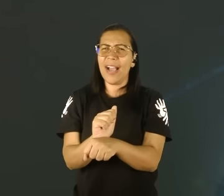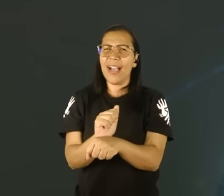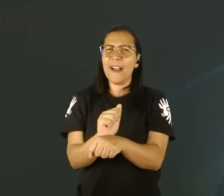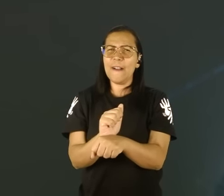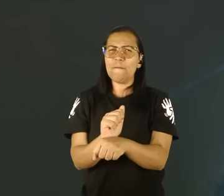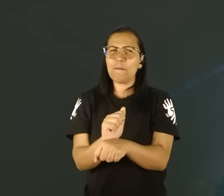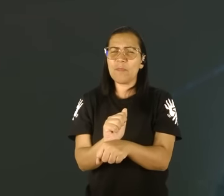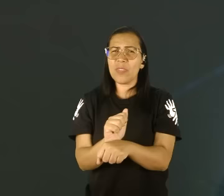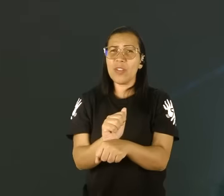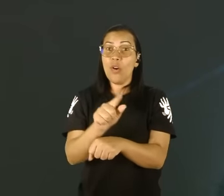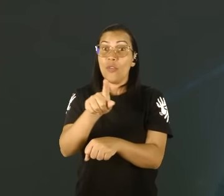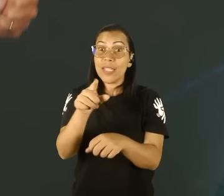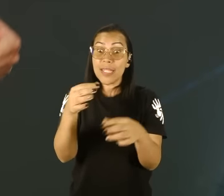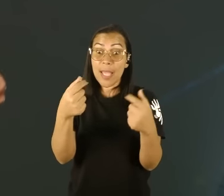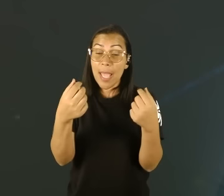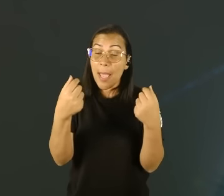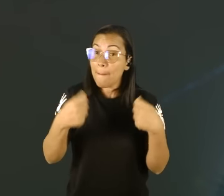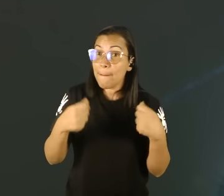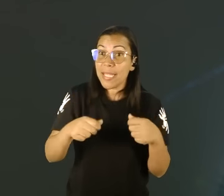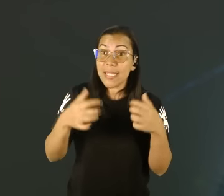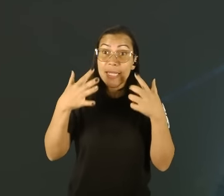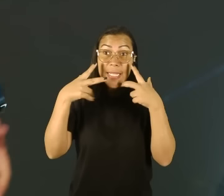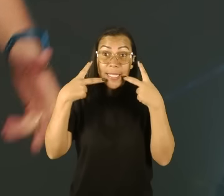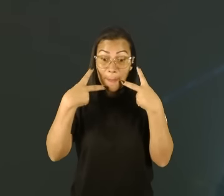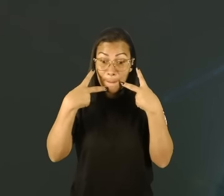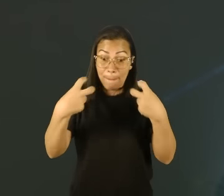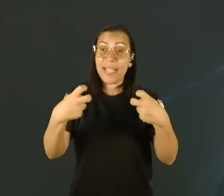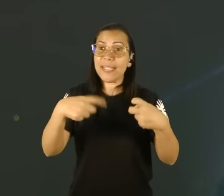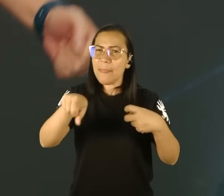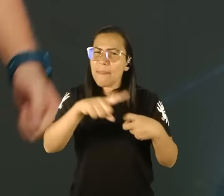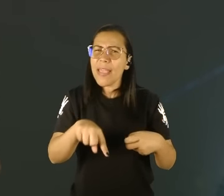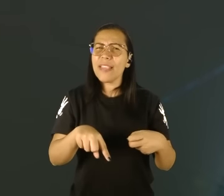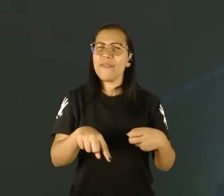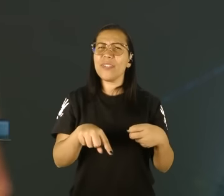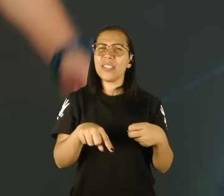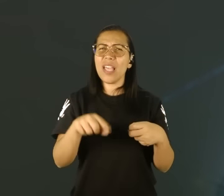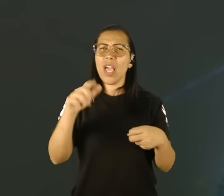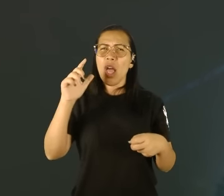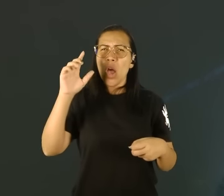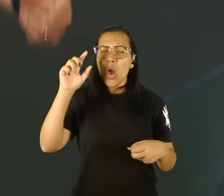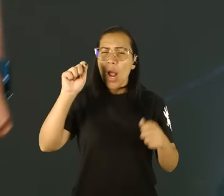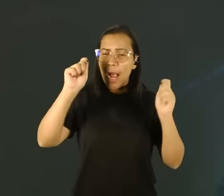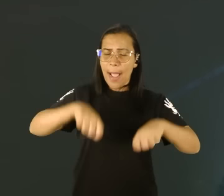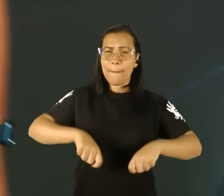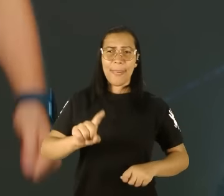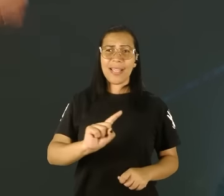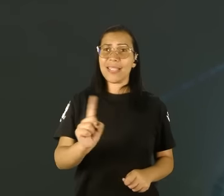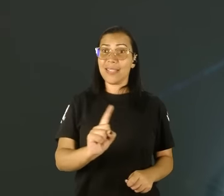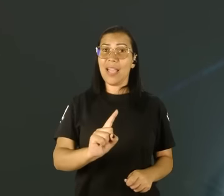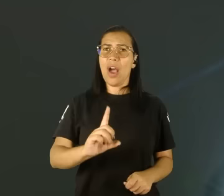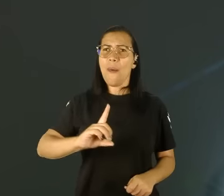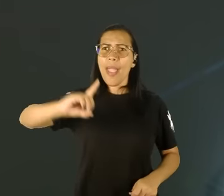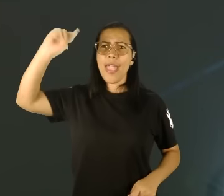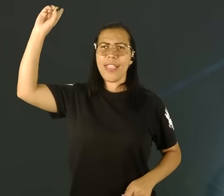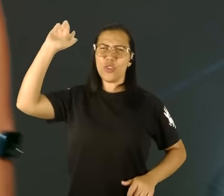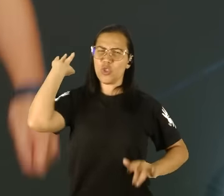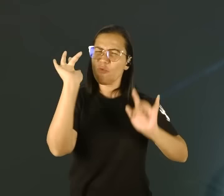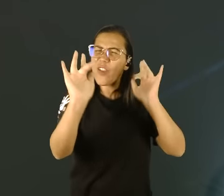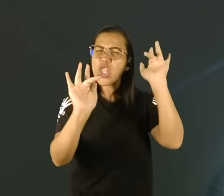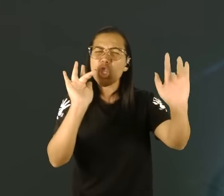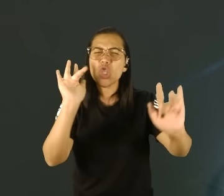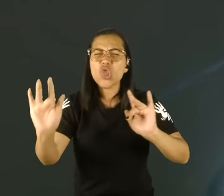fraco e impotente. Desaba na minha presença hoje. Eu vou quebrar teu ritmo, eu vou quebrar teu ritmo, eu vou desacelerar você,